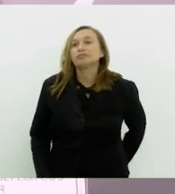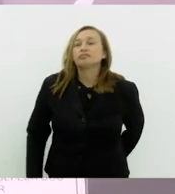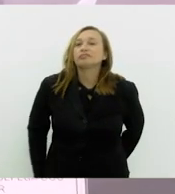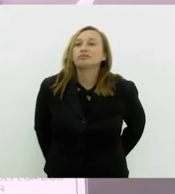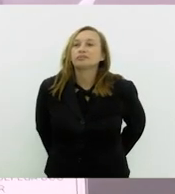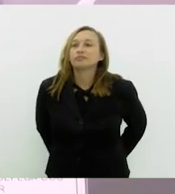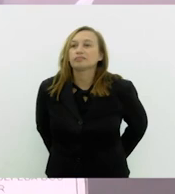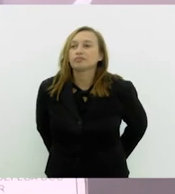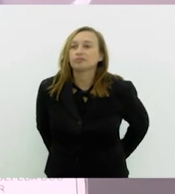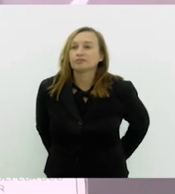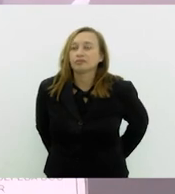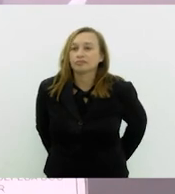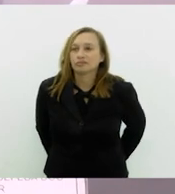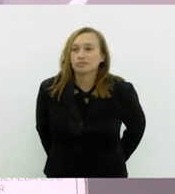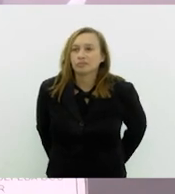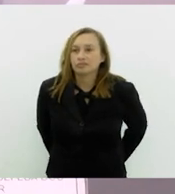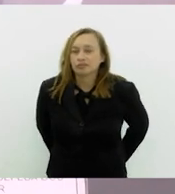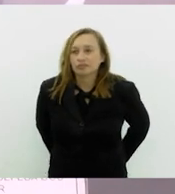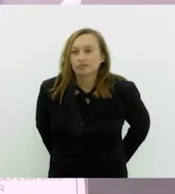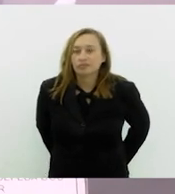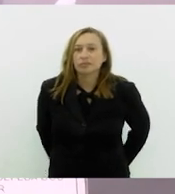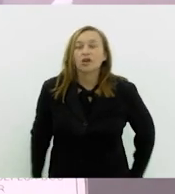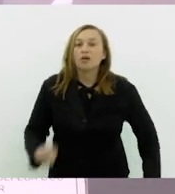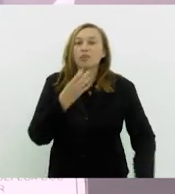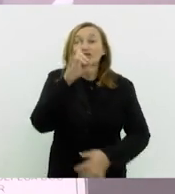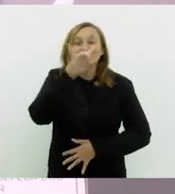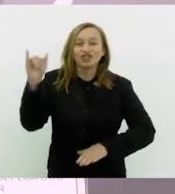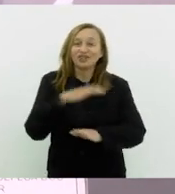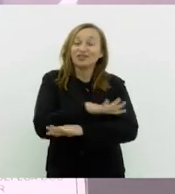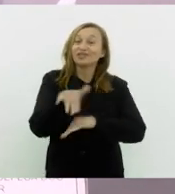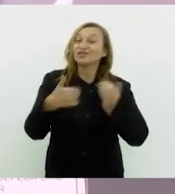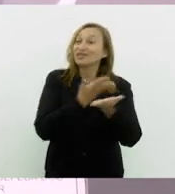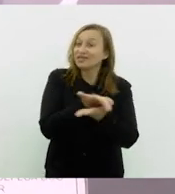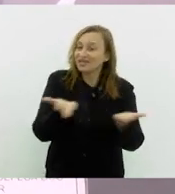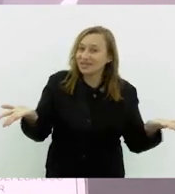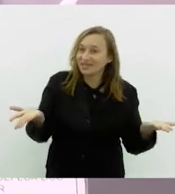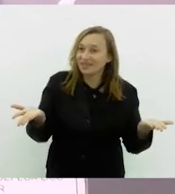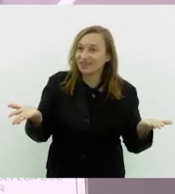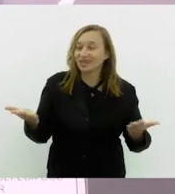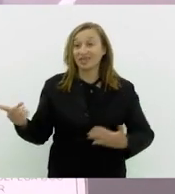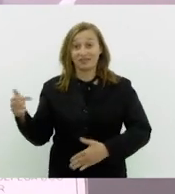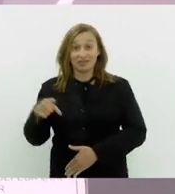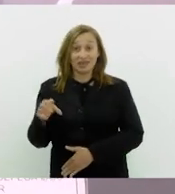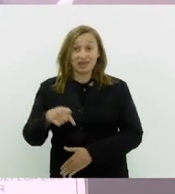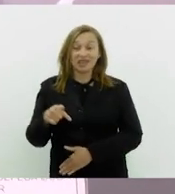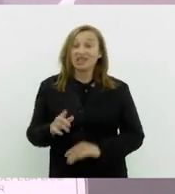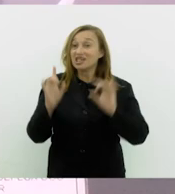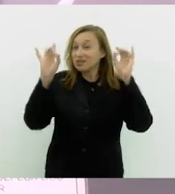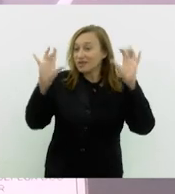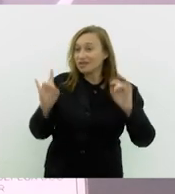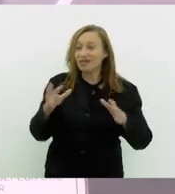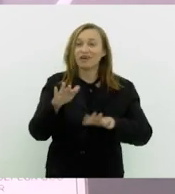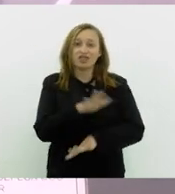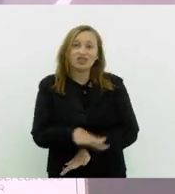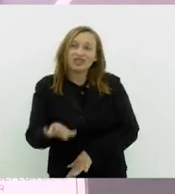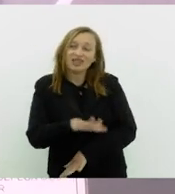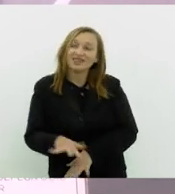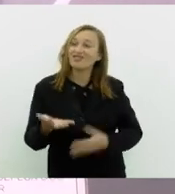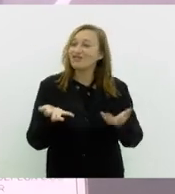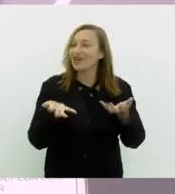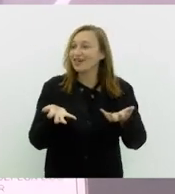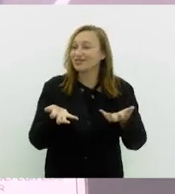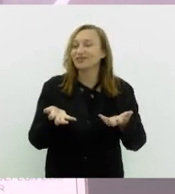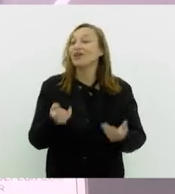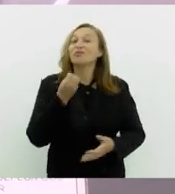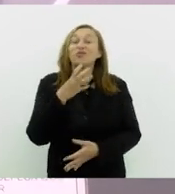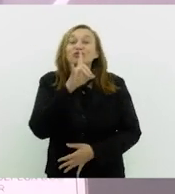Bom dia a todas, a todos que vêm nessa casa, em especial as crianças. Então, quero